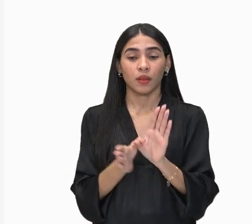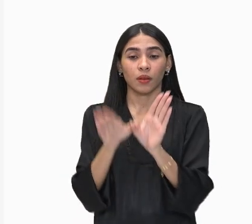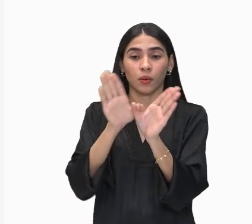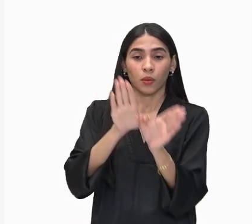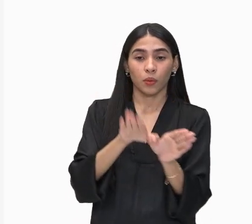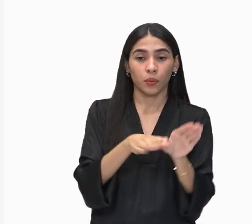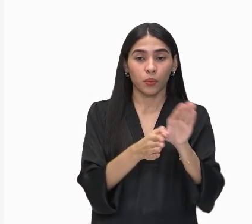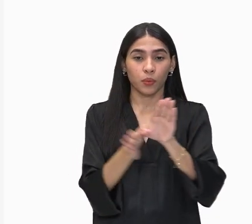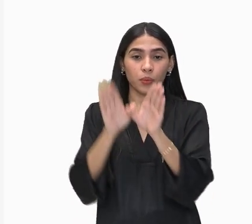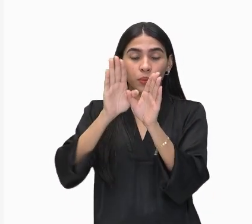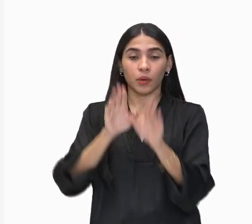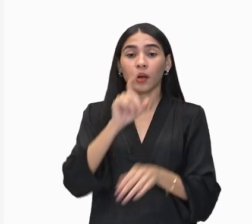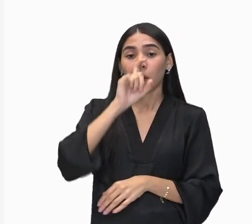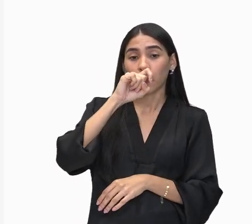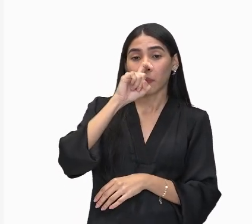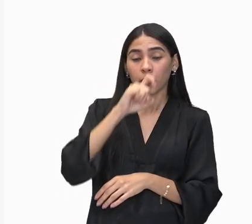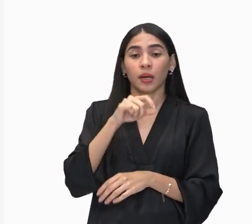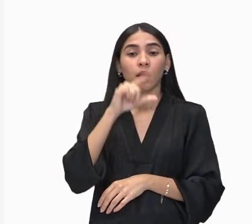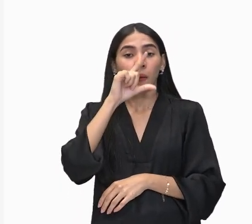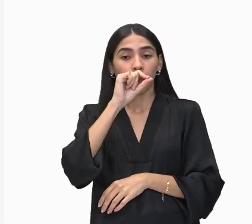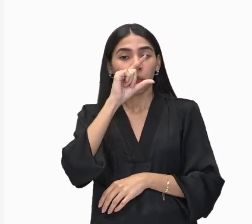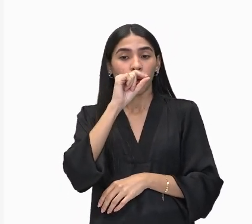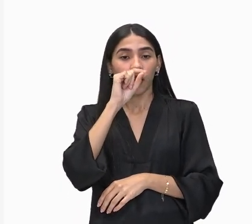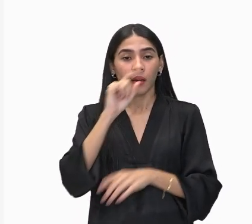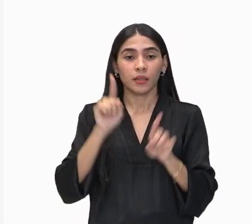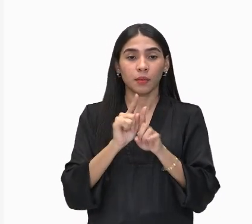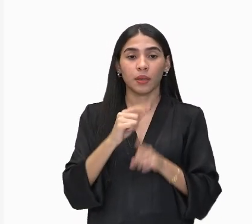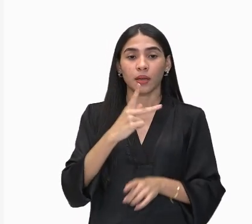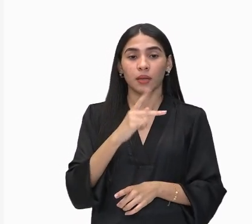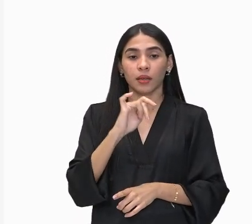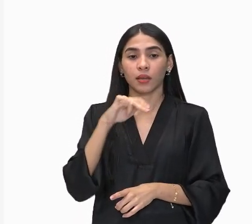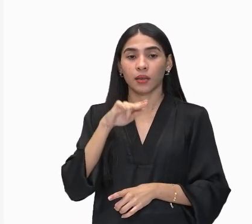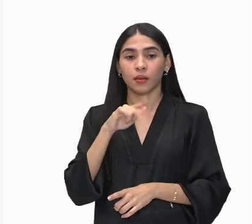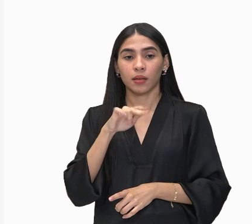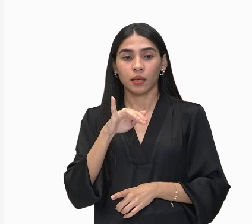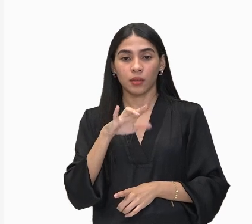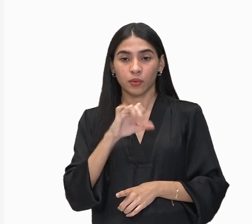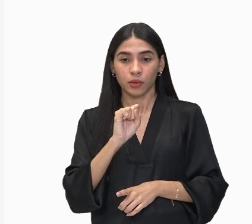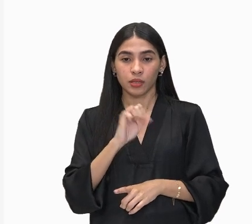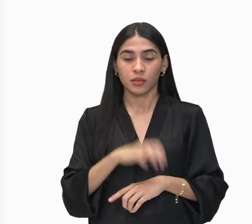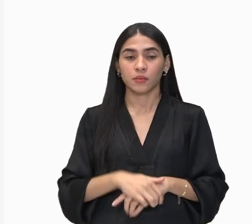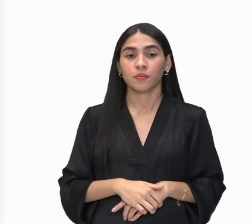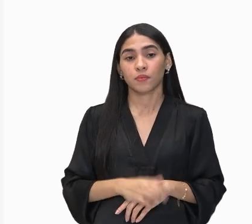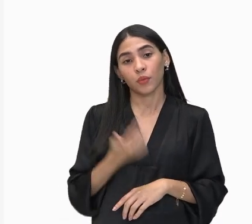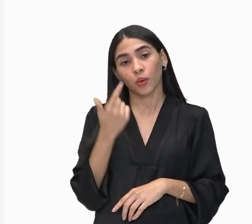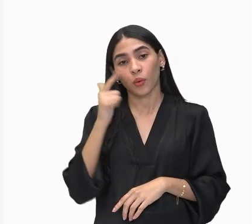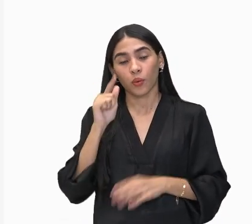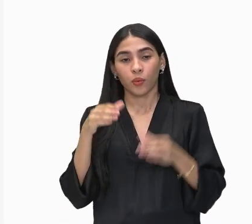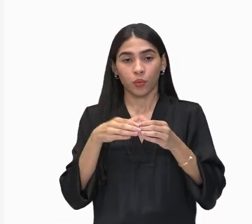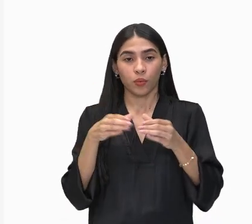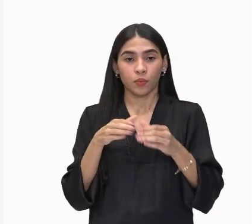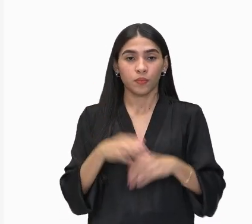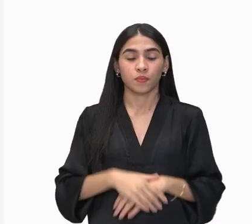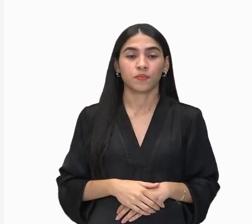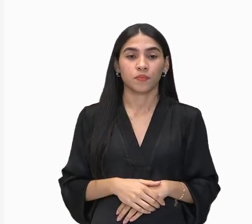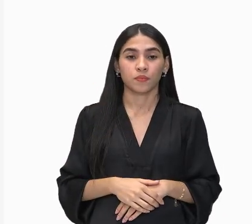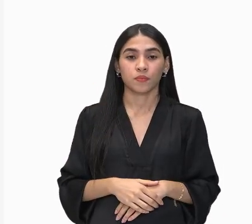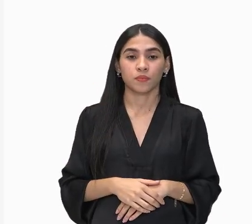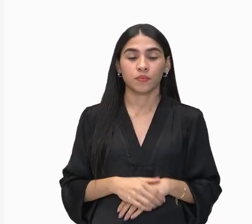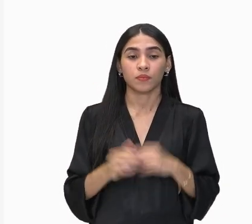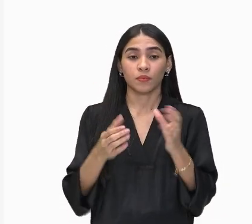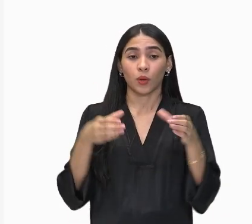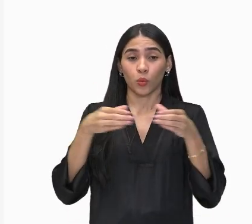rapina, papagaio, beija-flores e pinguins. E para a gente continuar aí a nossa revisão, nós temos o reino